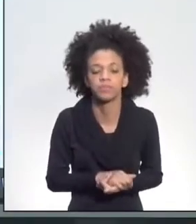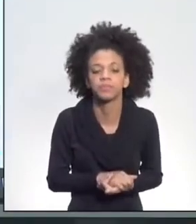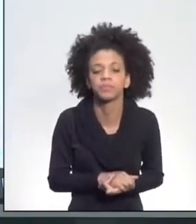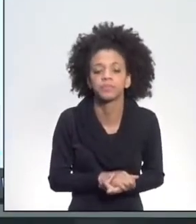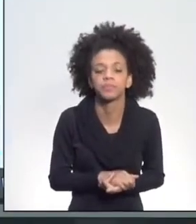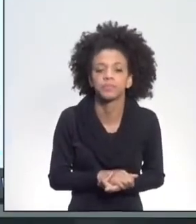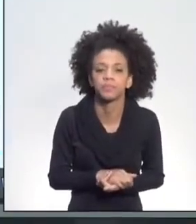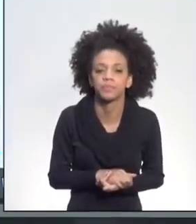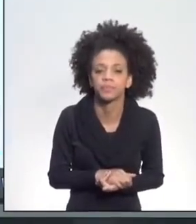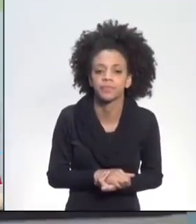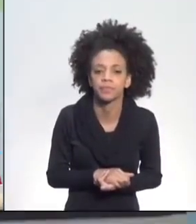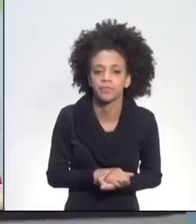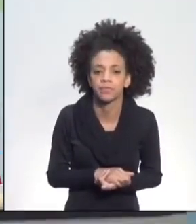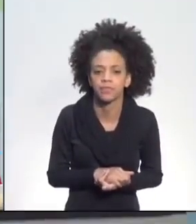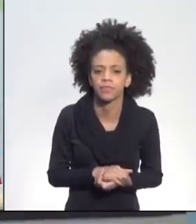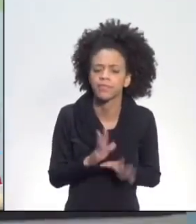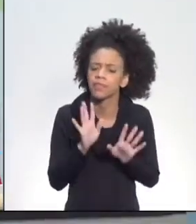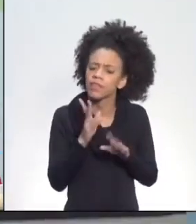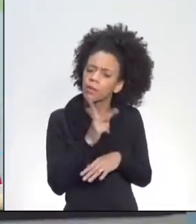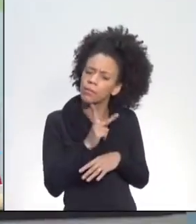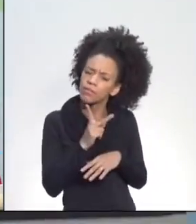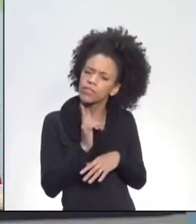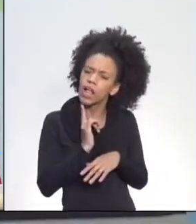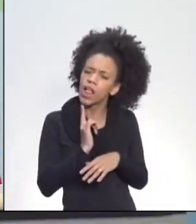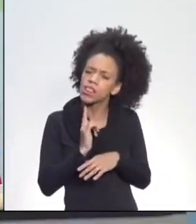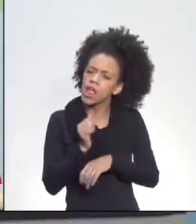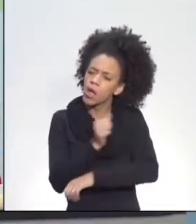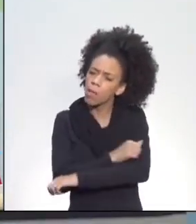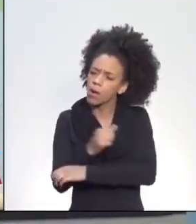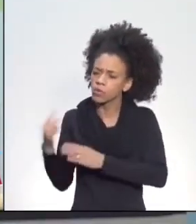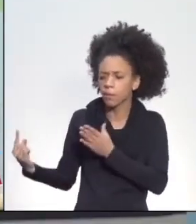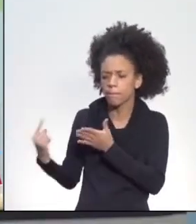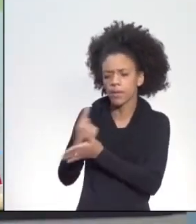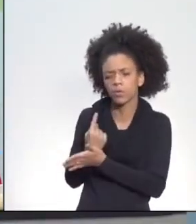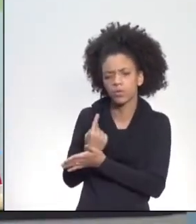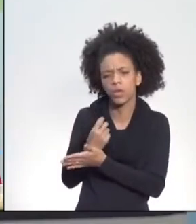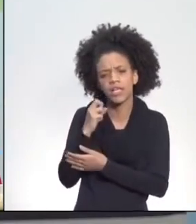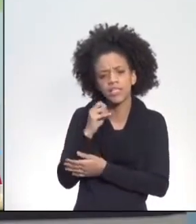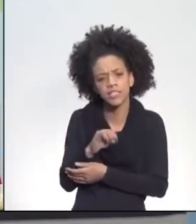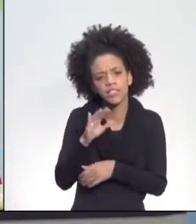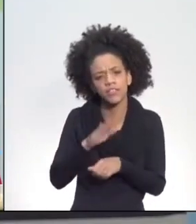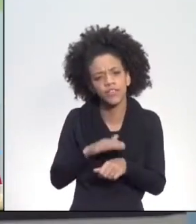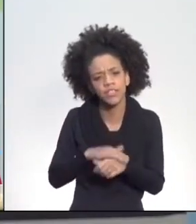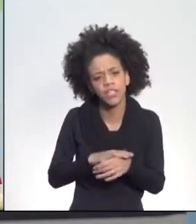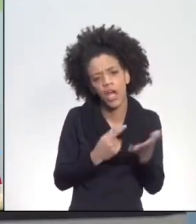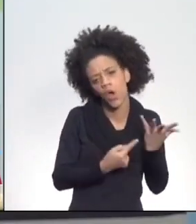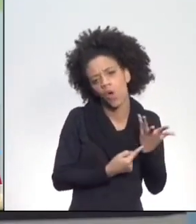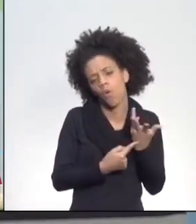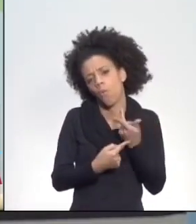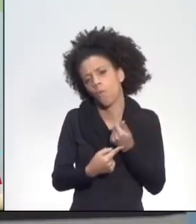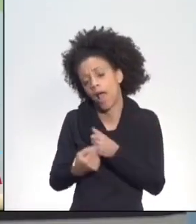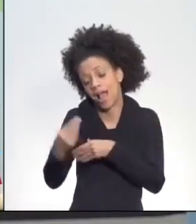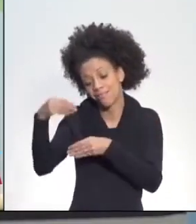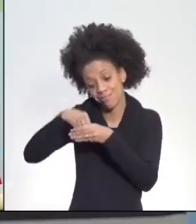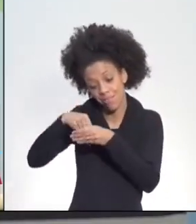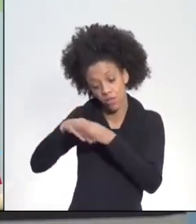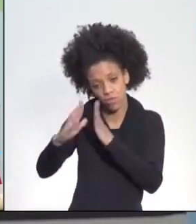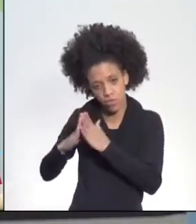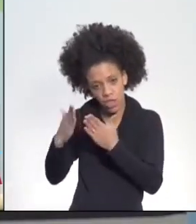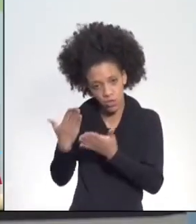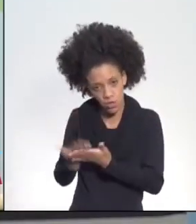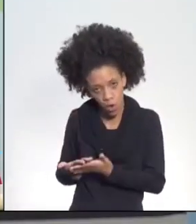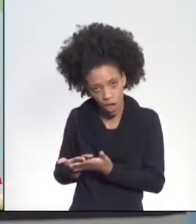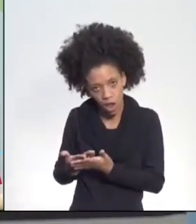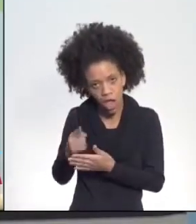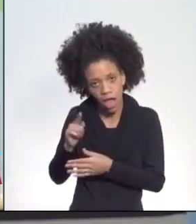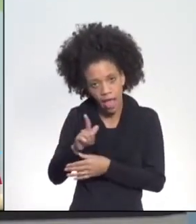isso. Professora, tem uma aluna que colocou aqui, se a gente fizer uma arte dentro da escola, é